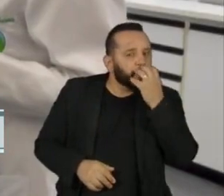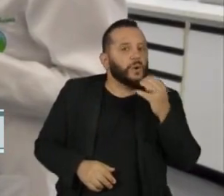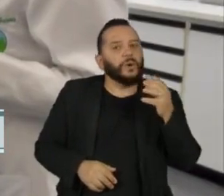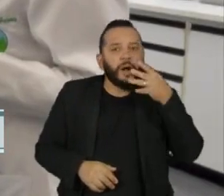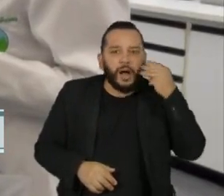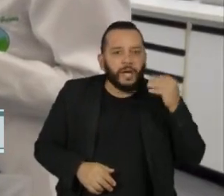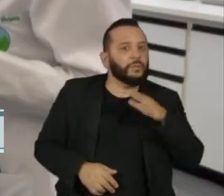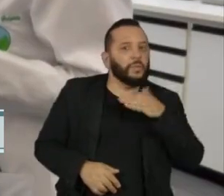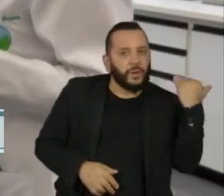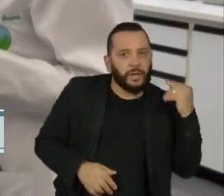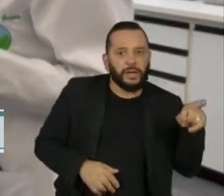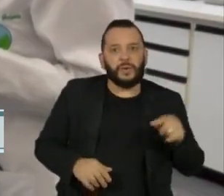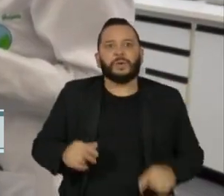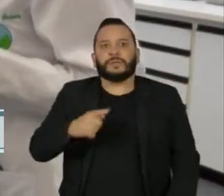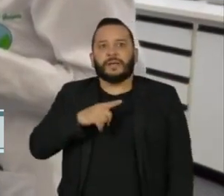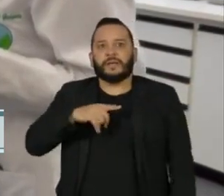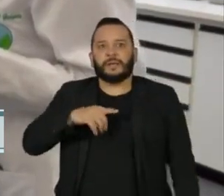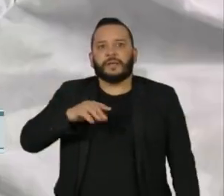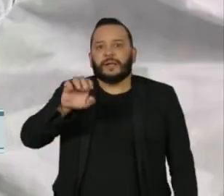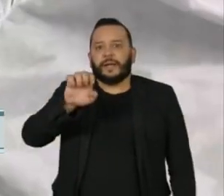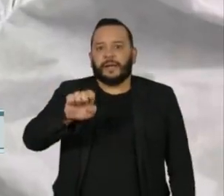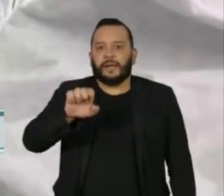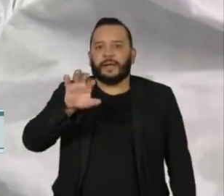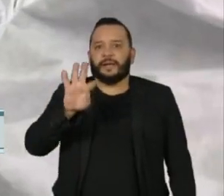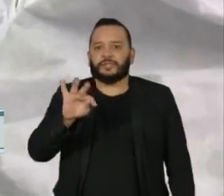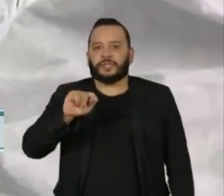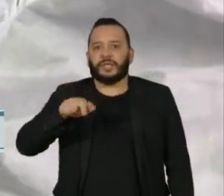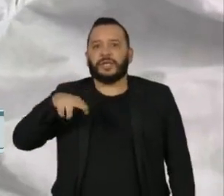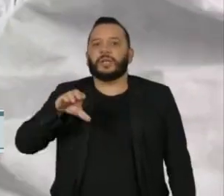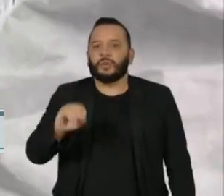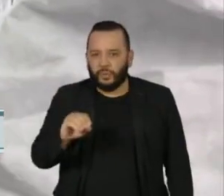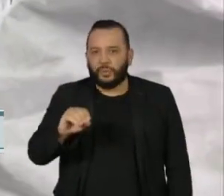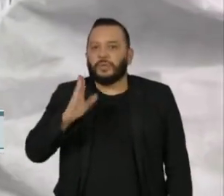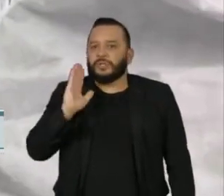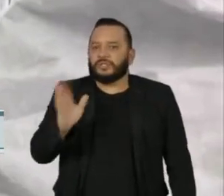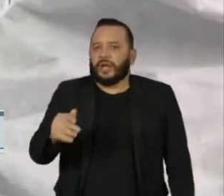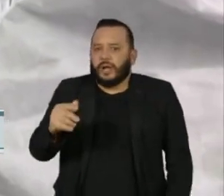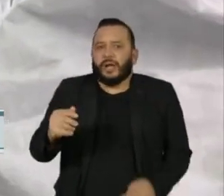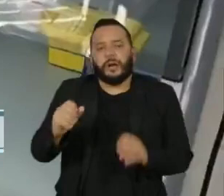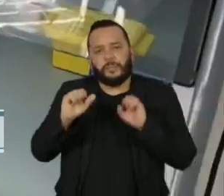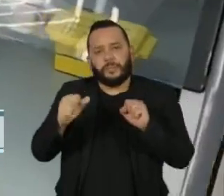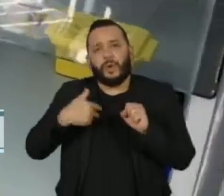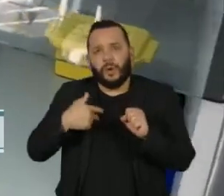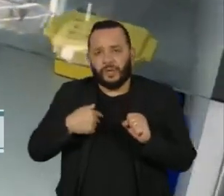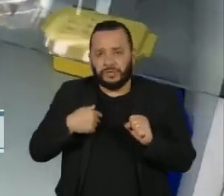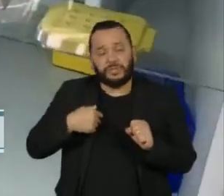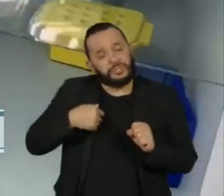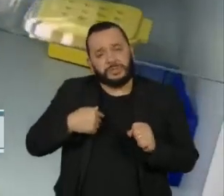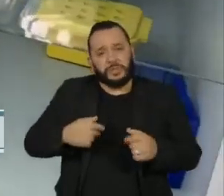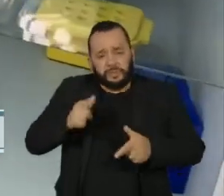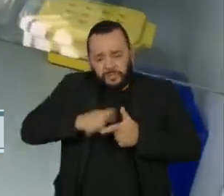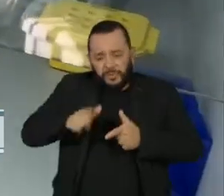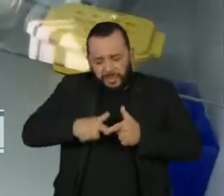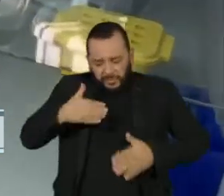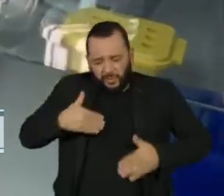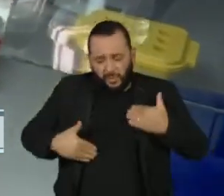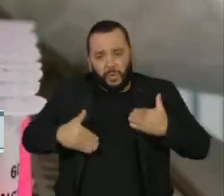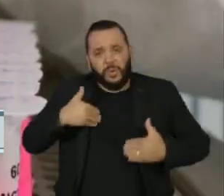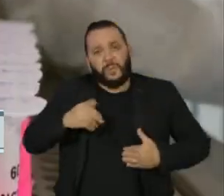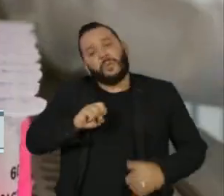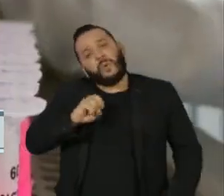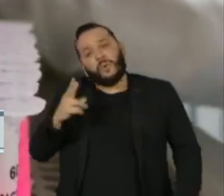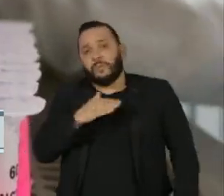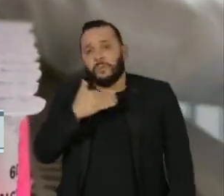suspeito é o etilenoglicol um solvente que causa insuficiência renal e hepática e pode inclusive levar a morte a substância teria